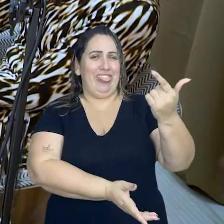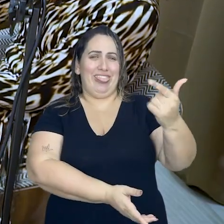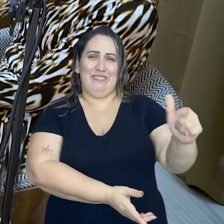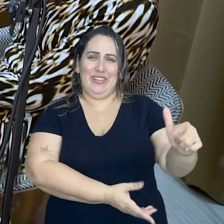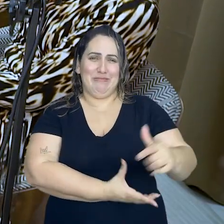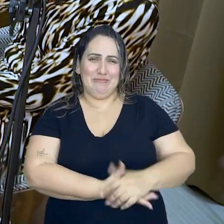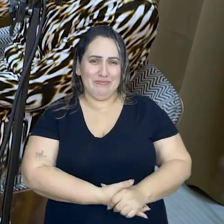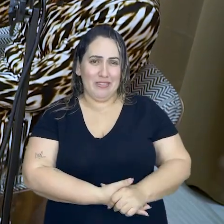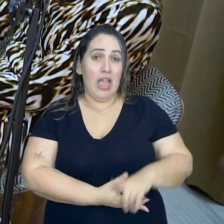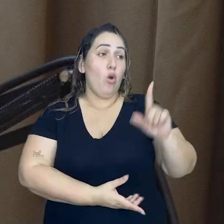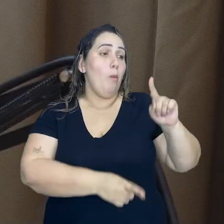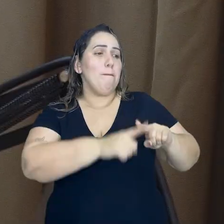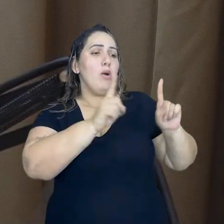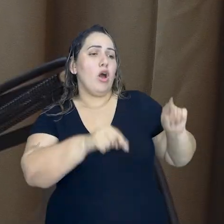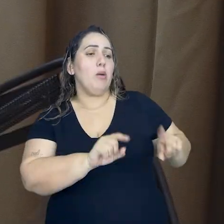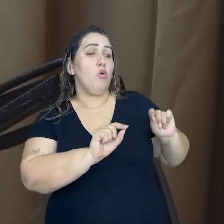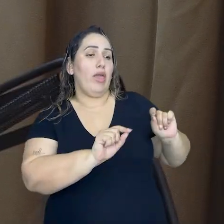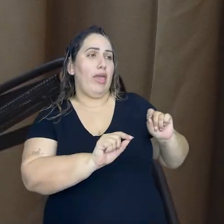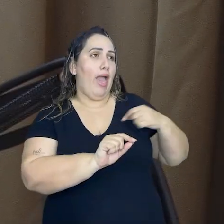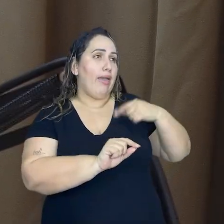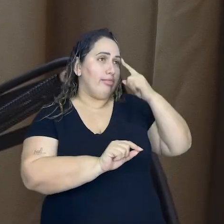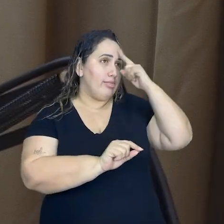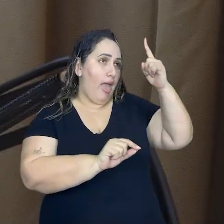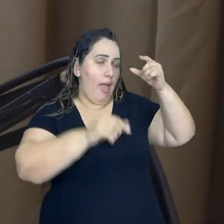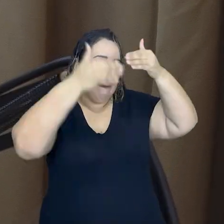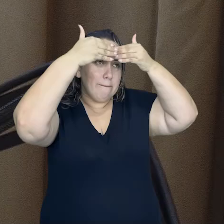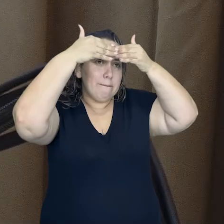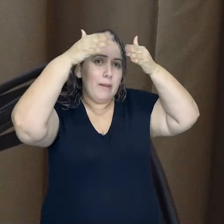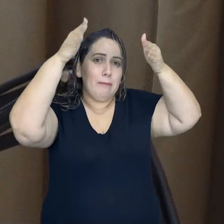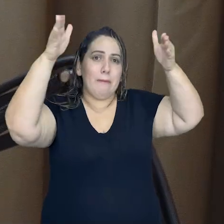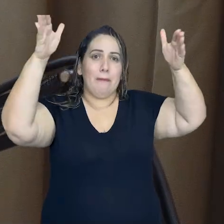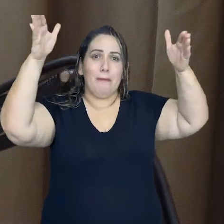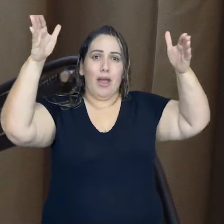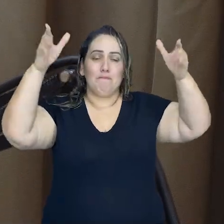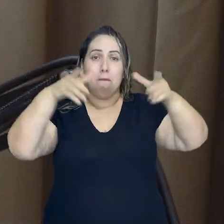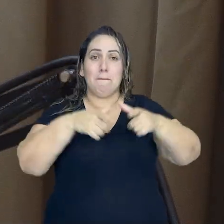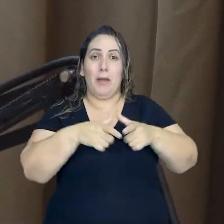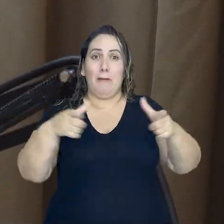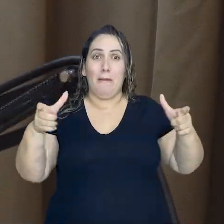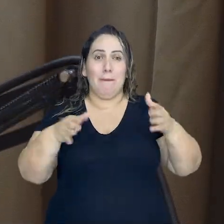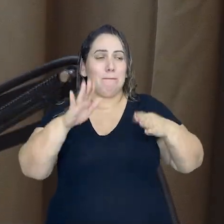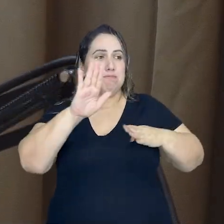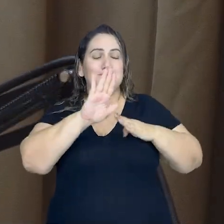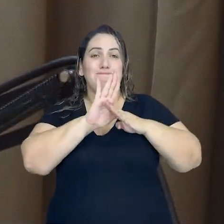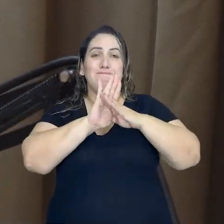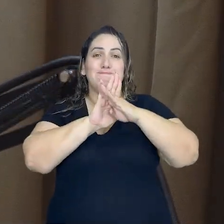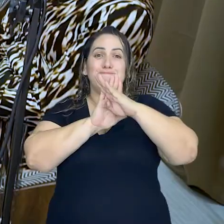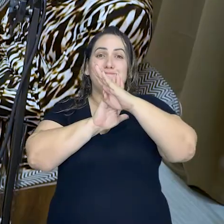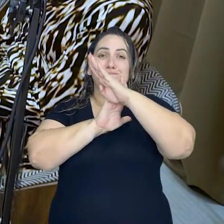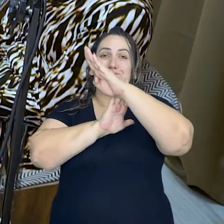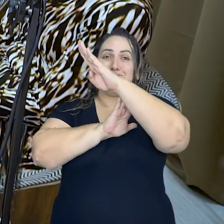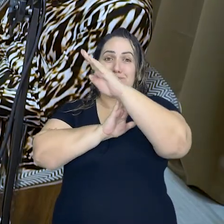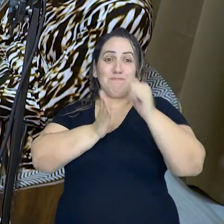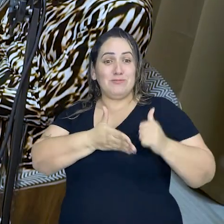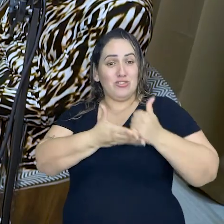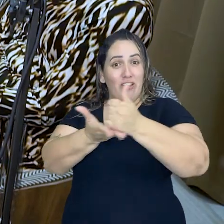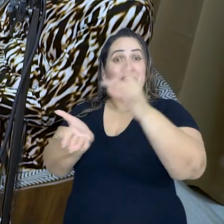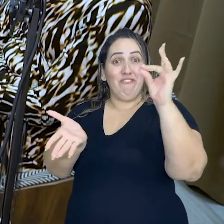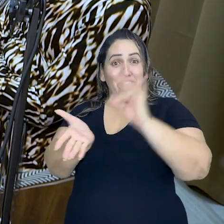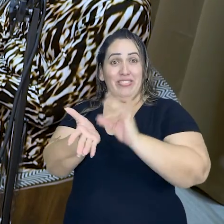de crescimento e, ao final, de aferir se aquilo está funcionando. Então, né? Como